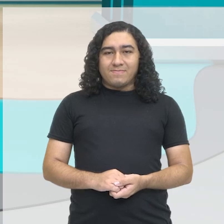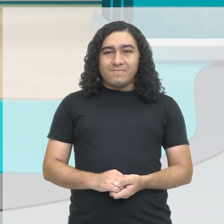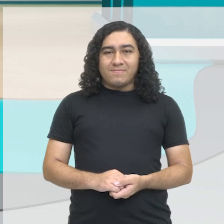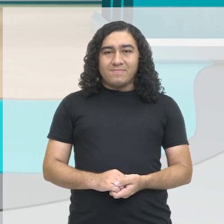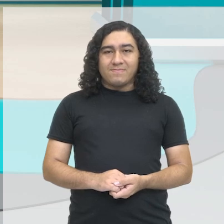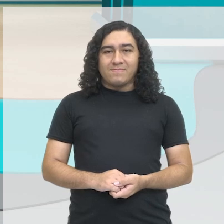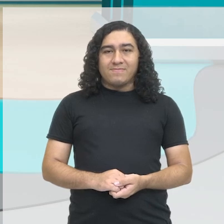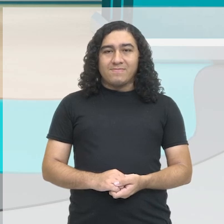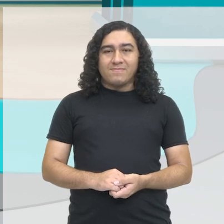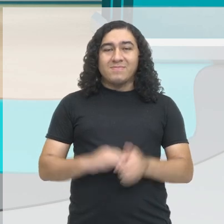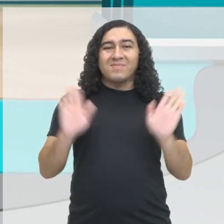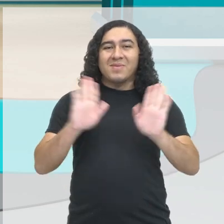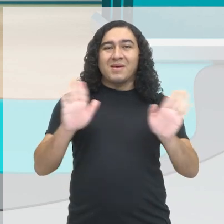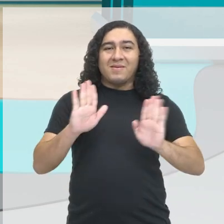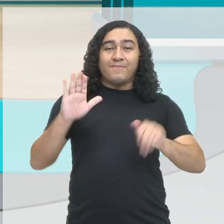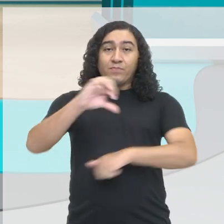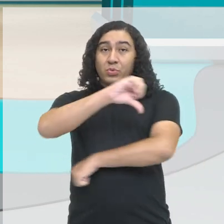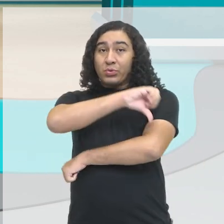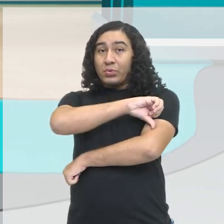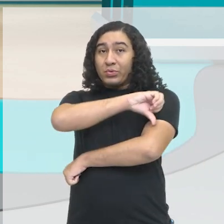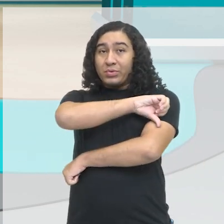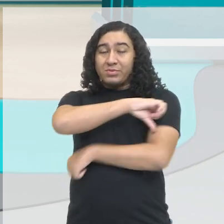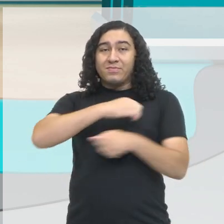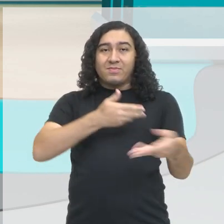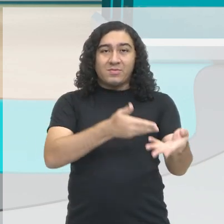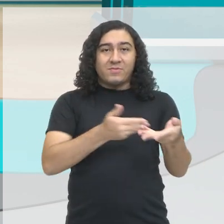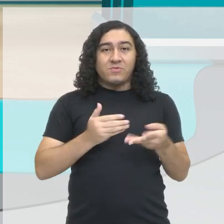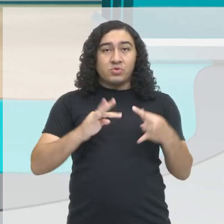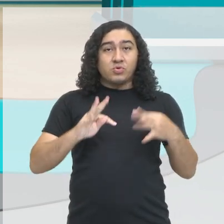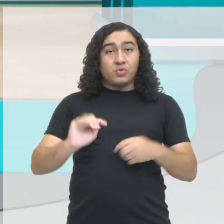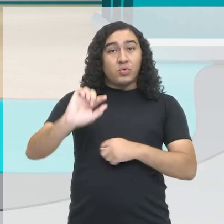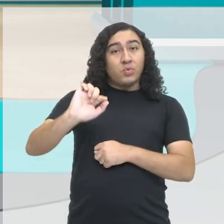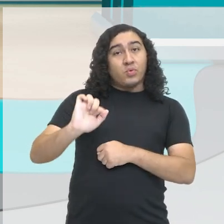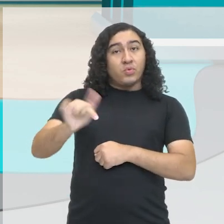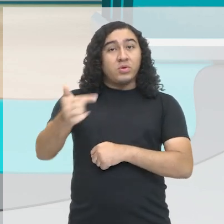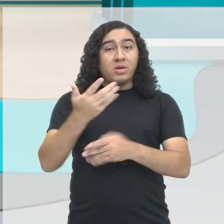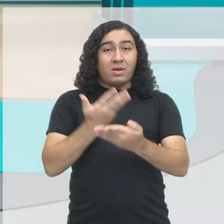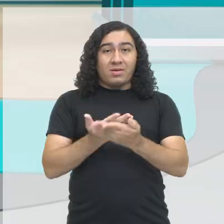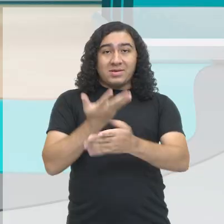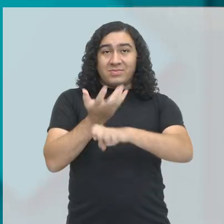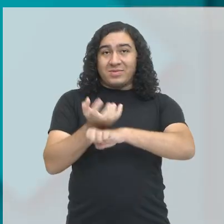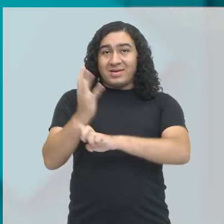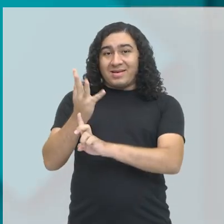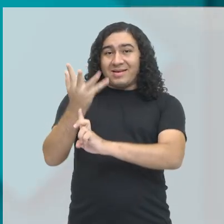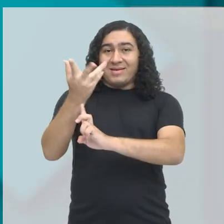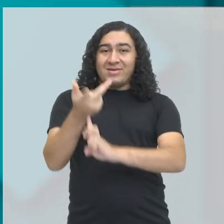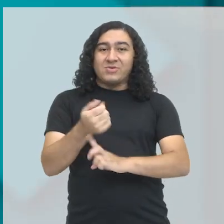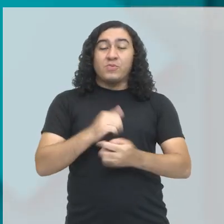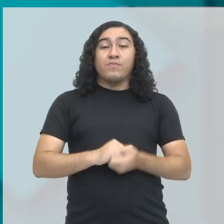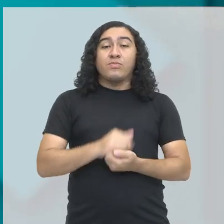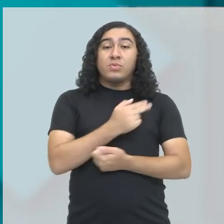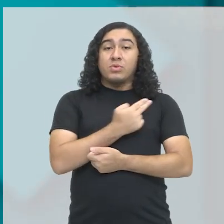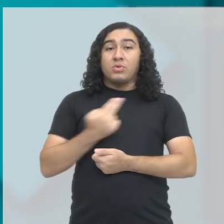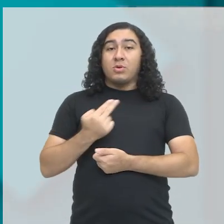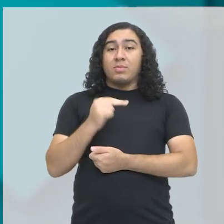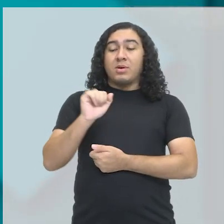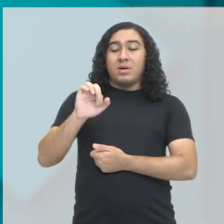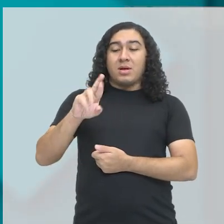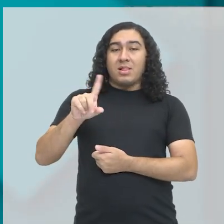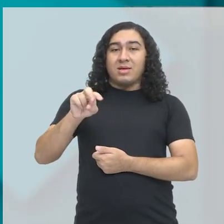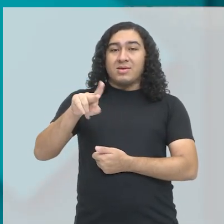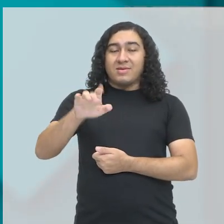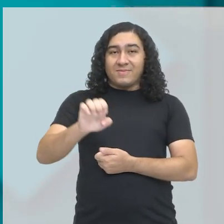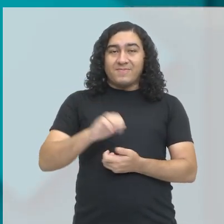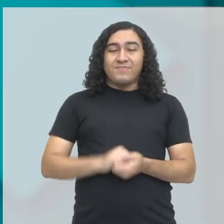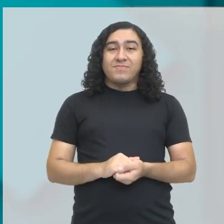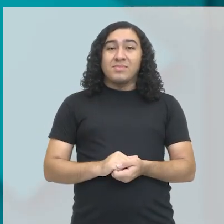Olá, alunos do nono ano, sejam bem-vindos a mais uma aula de arte. Eu sou a professora Arlene